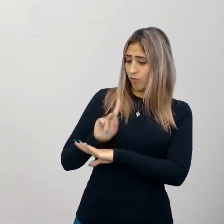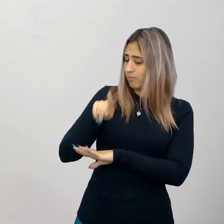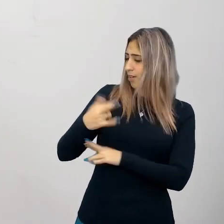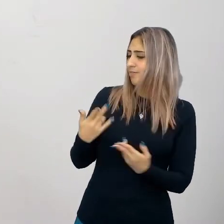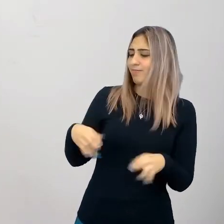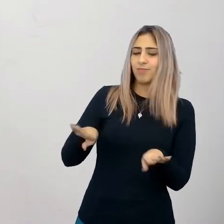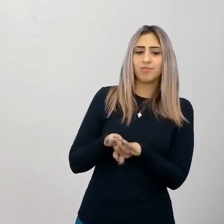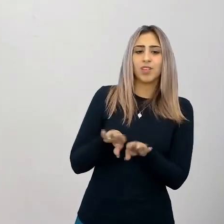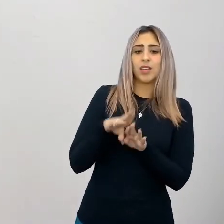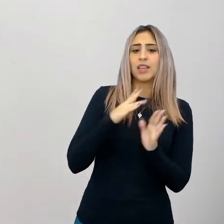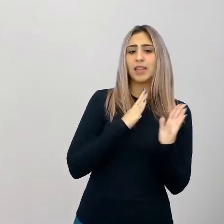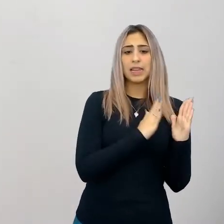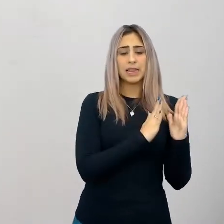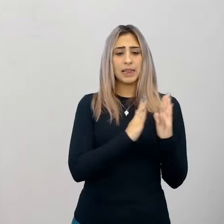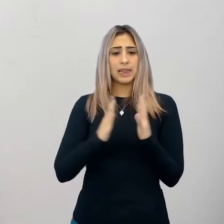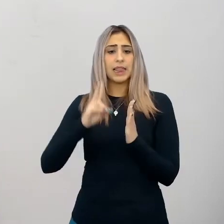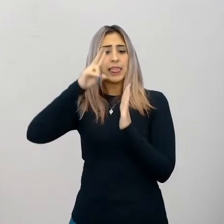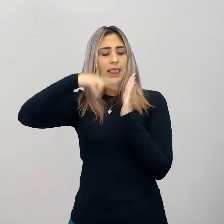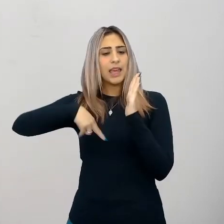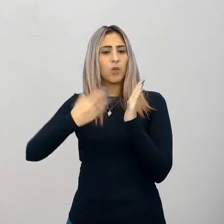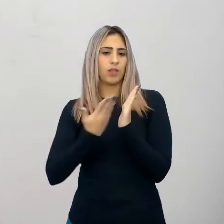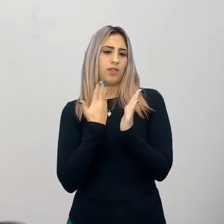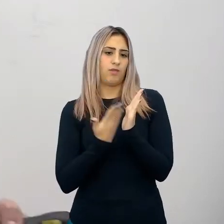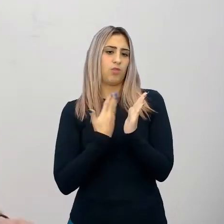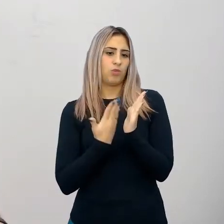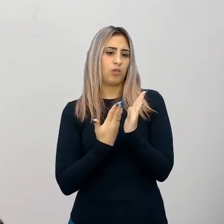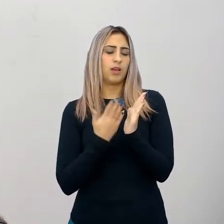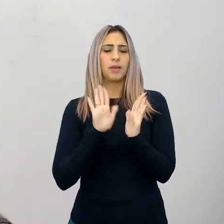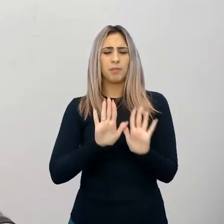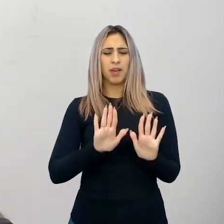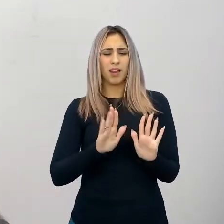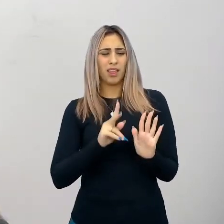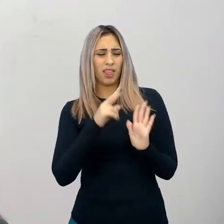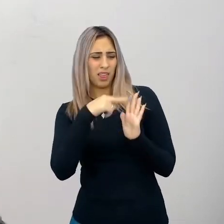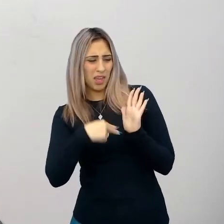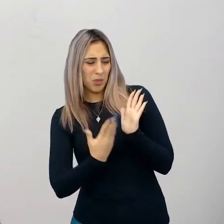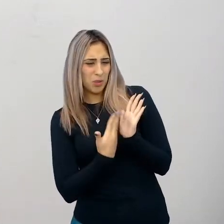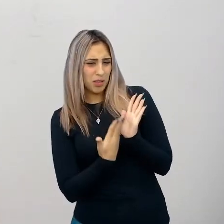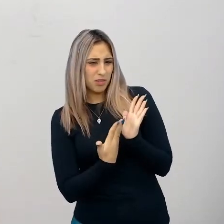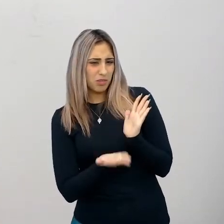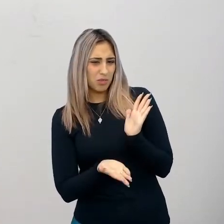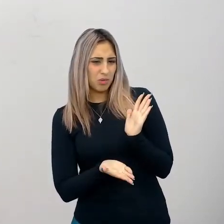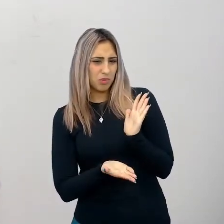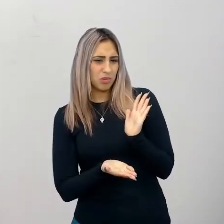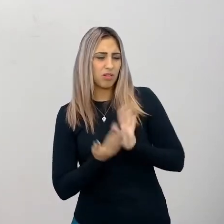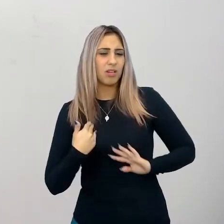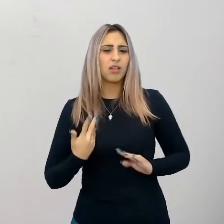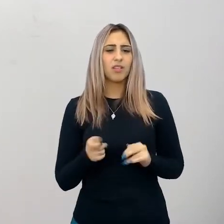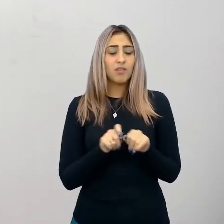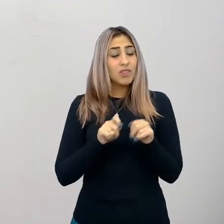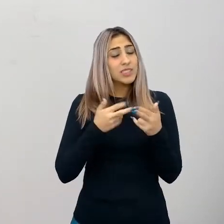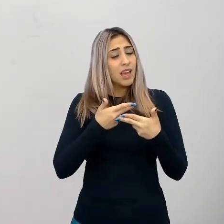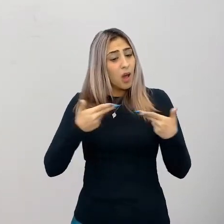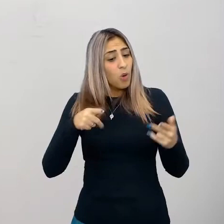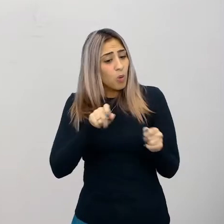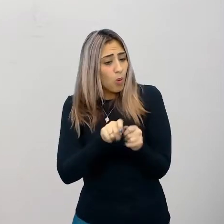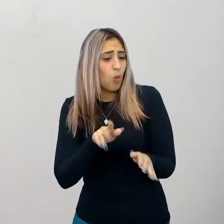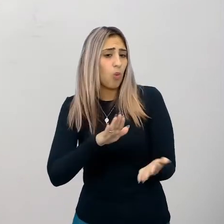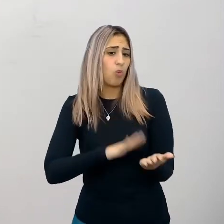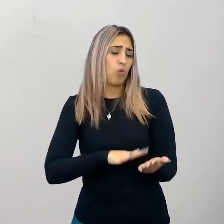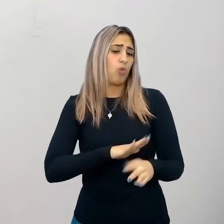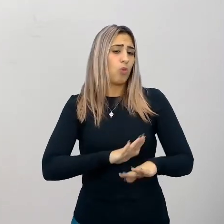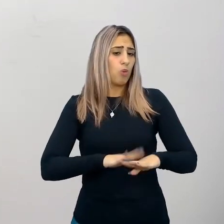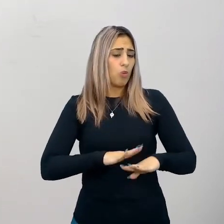mesma coisa da gente passar um livro, leia o livro. Peraí, leia o livro? Não, vamos fazer alguma coisa com esse livro aí. Sentar,